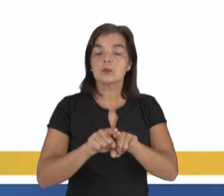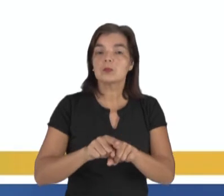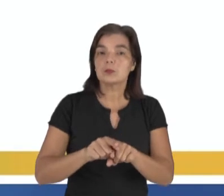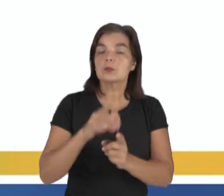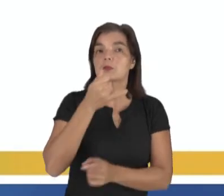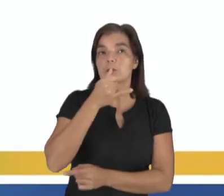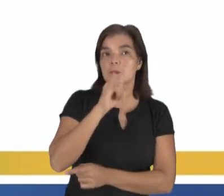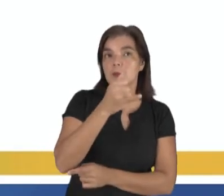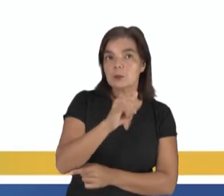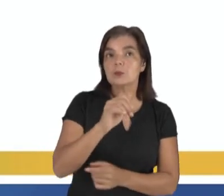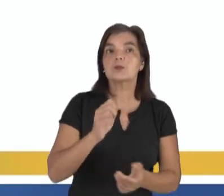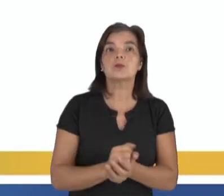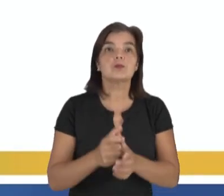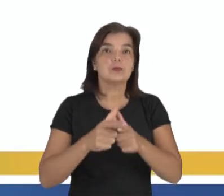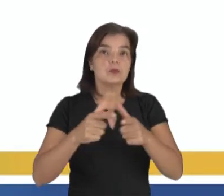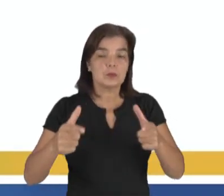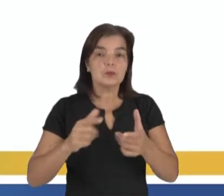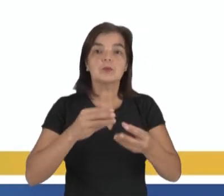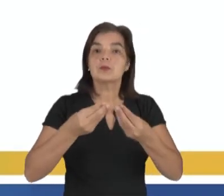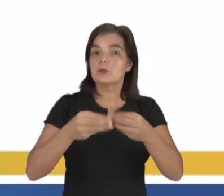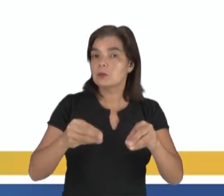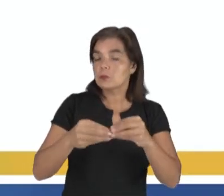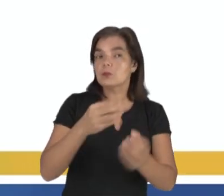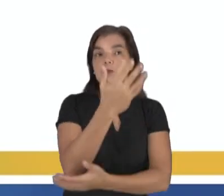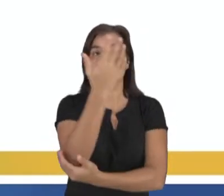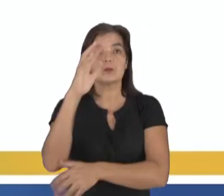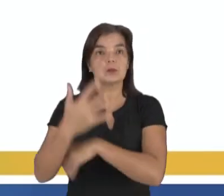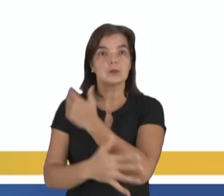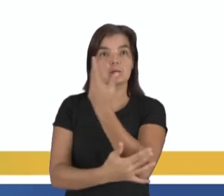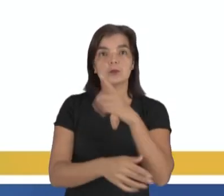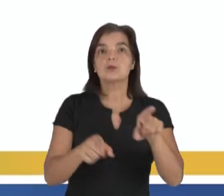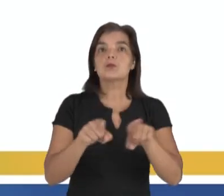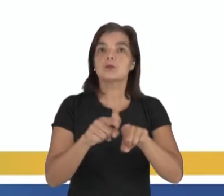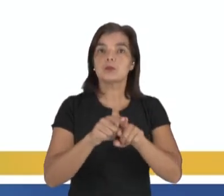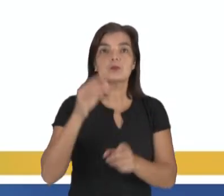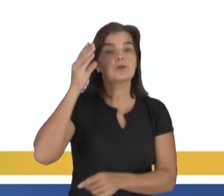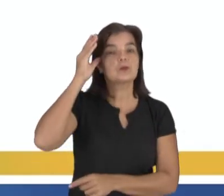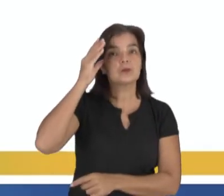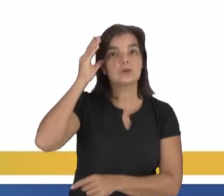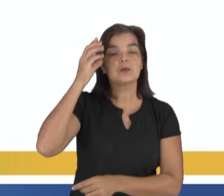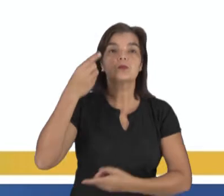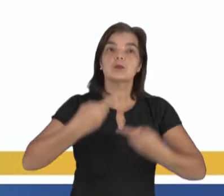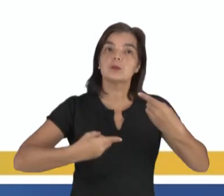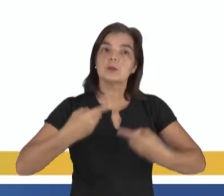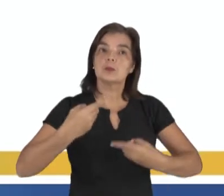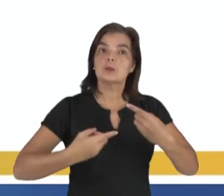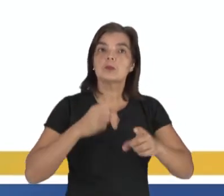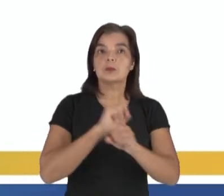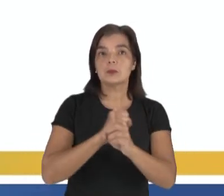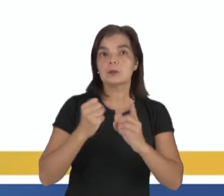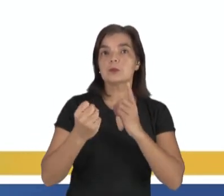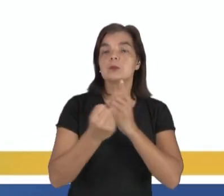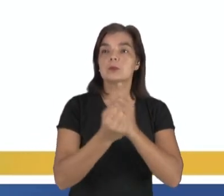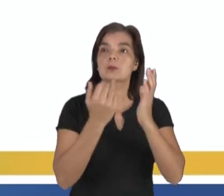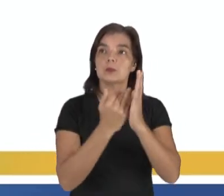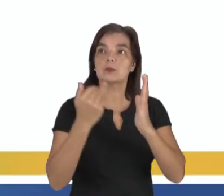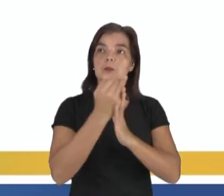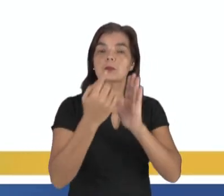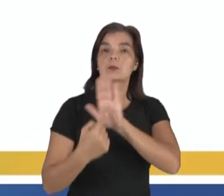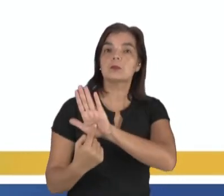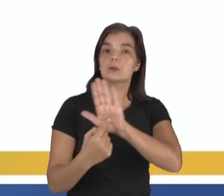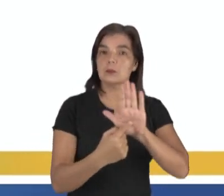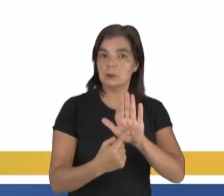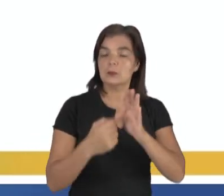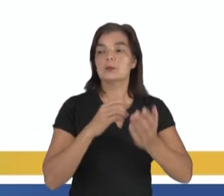impactos ambientais em larga e média escala. Adoção de formas de conscientizar o meio político e social